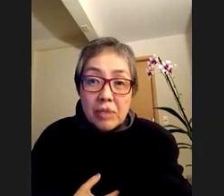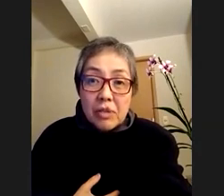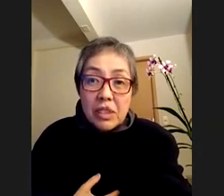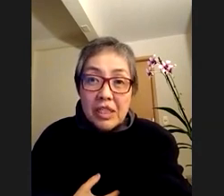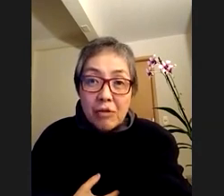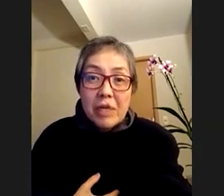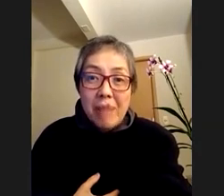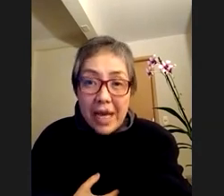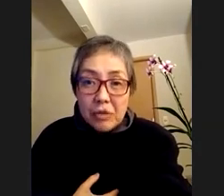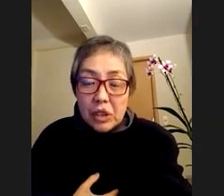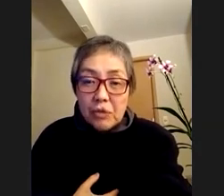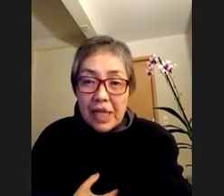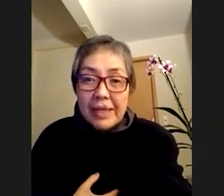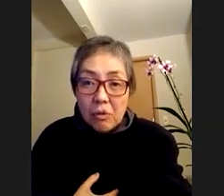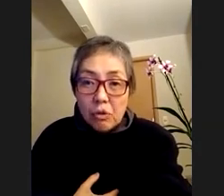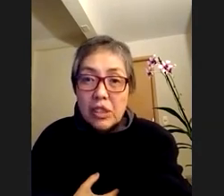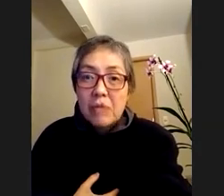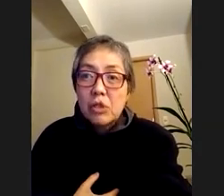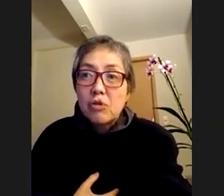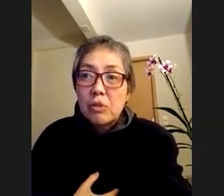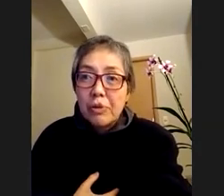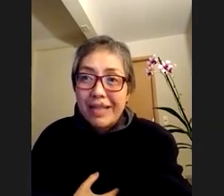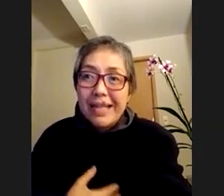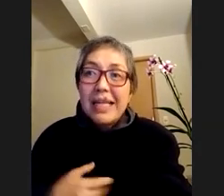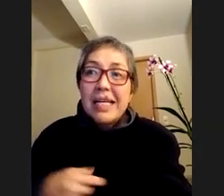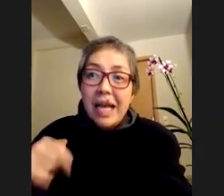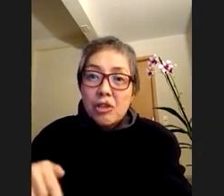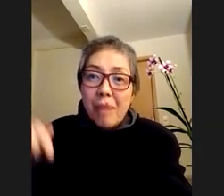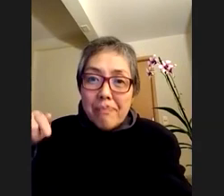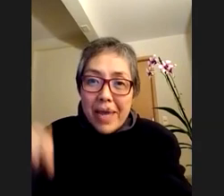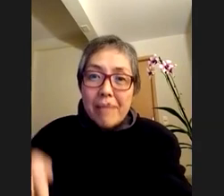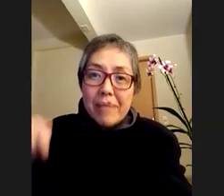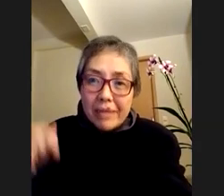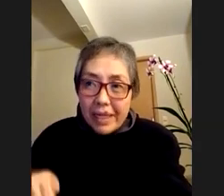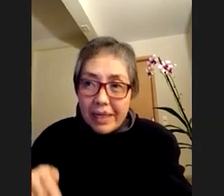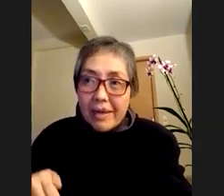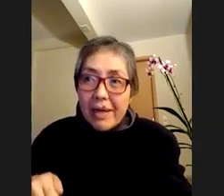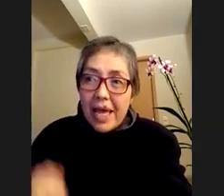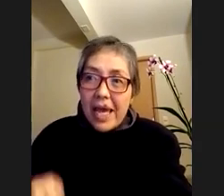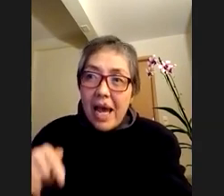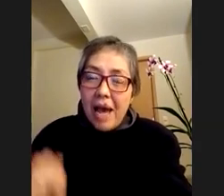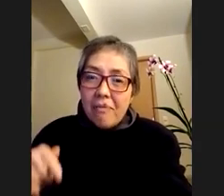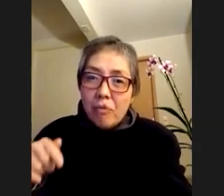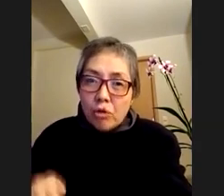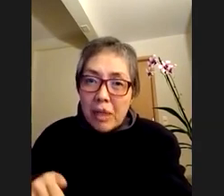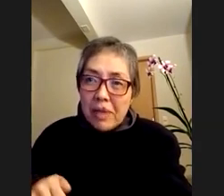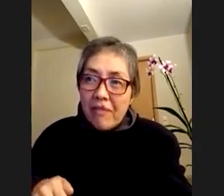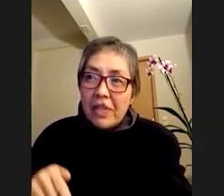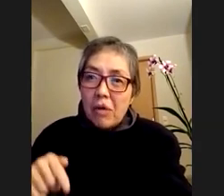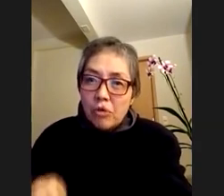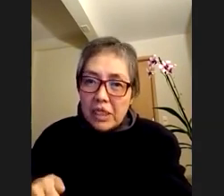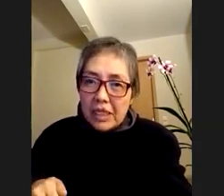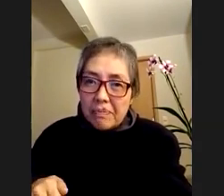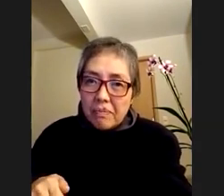nós temos que tirar do armário isso, falar, não, nós temos que nos importar. E acho que uma bela bandeira é a luta pela